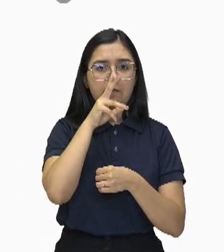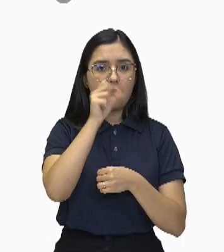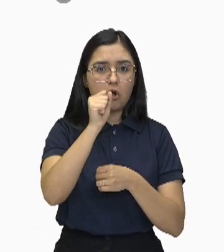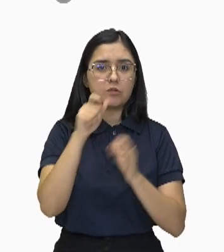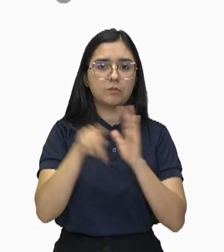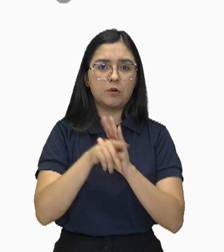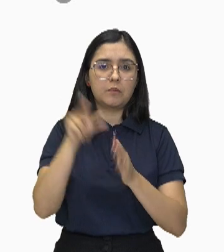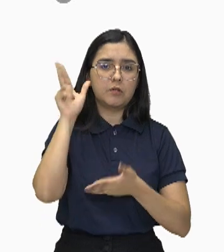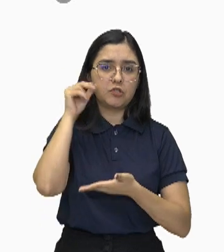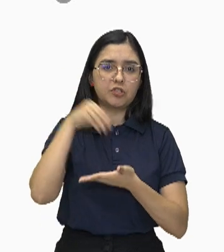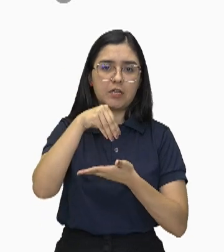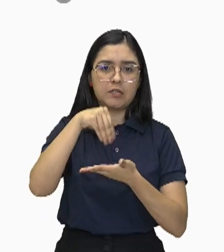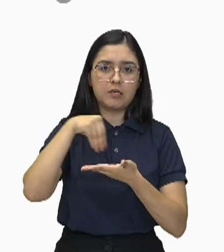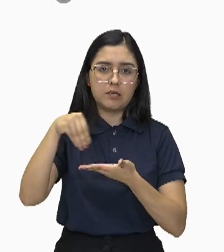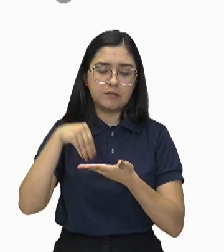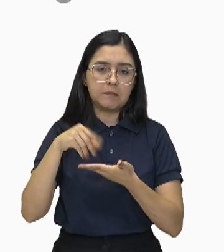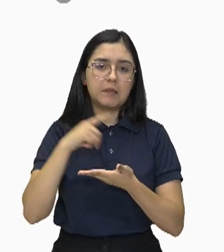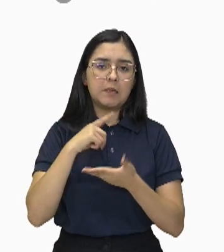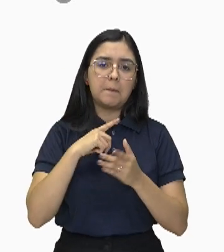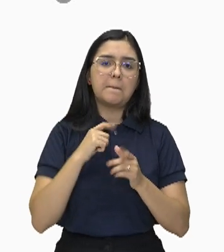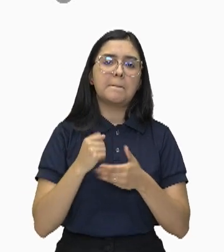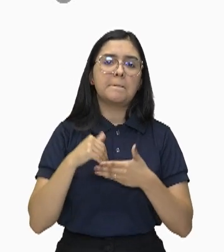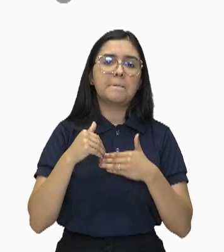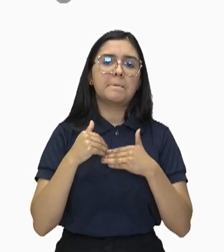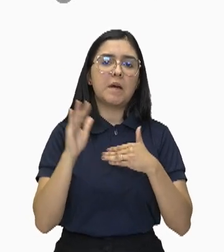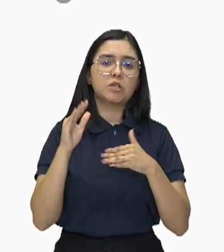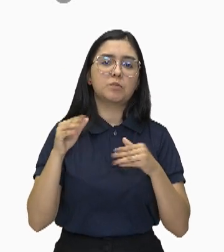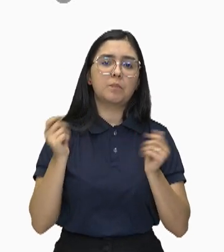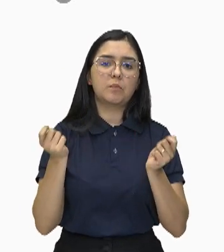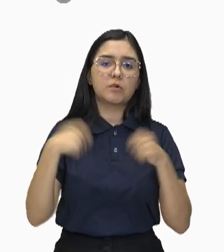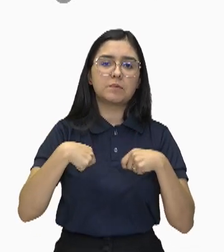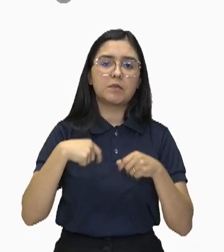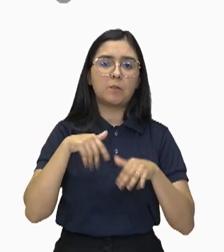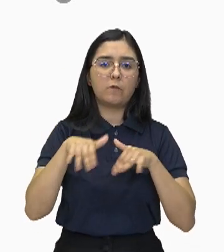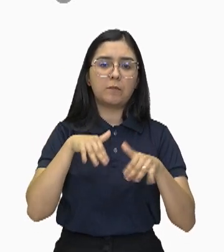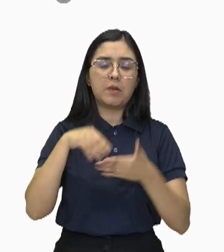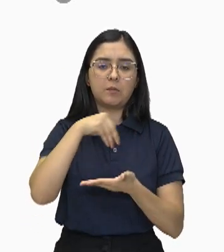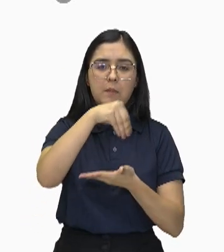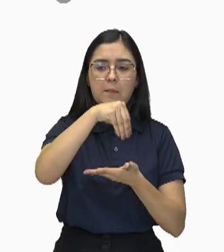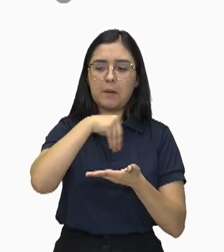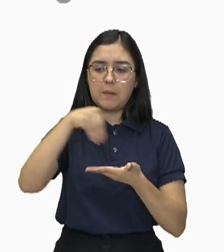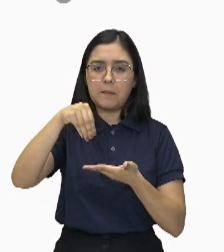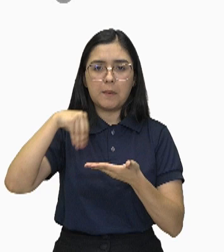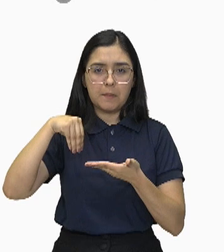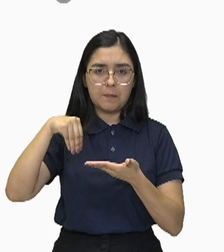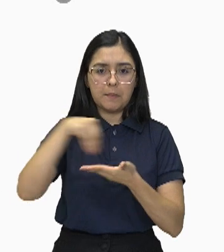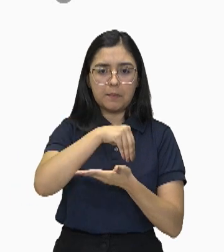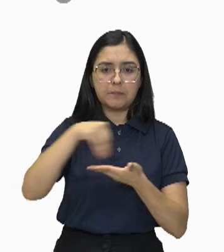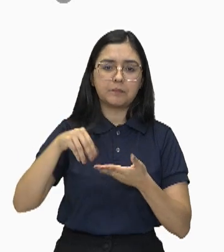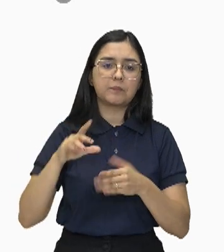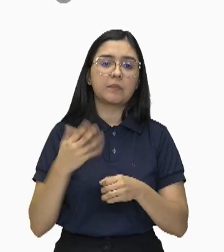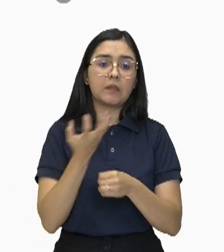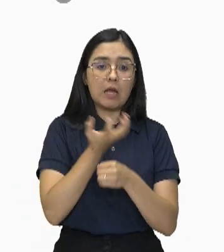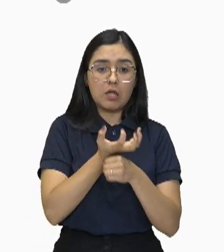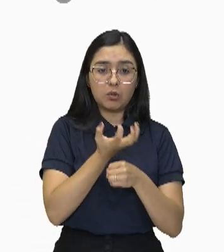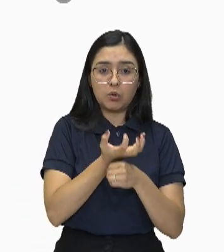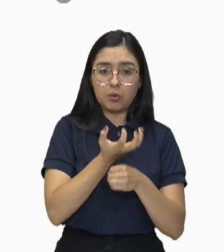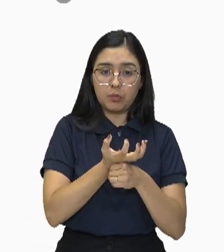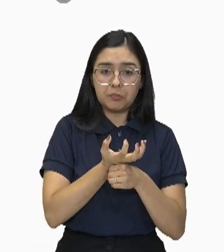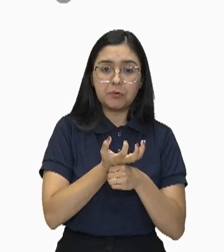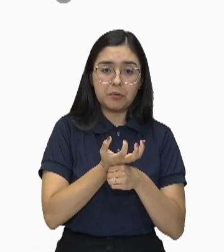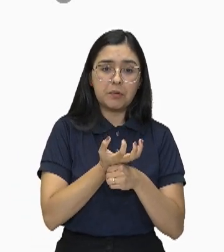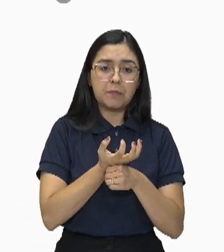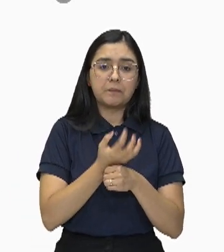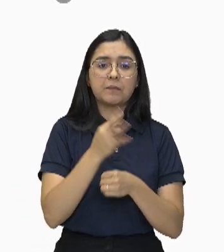xadrez, é a que tem mais possibilidades de movimentação. A torre move-se qualquer número